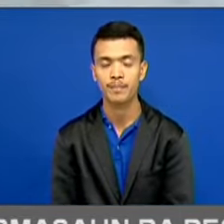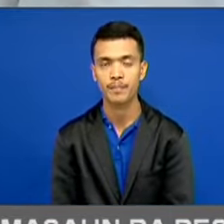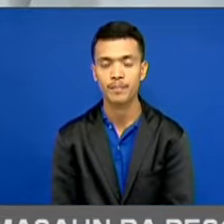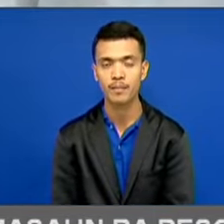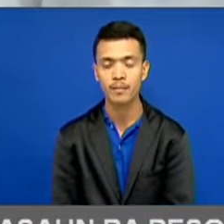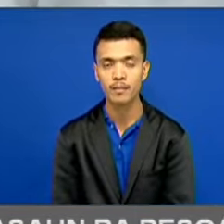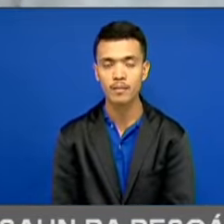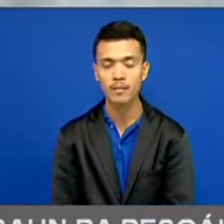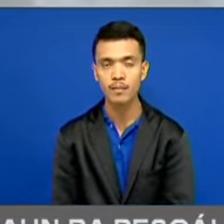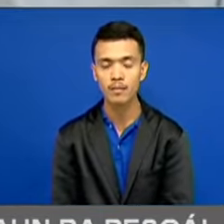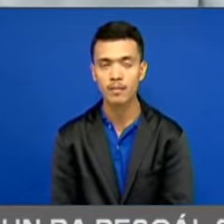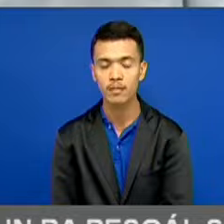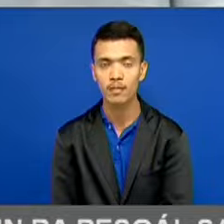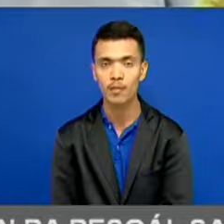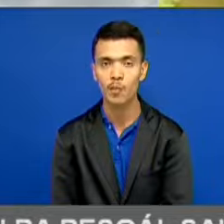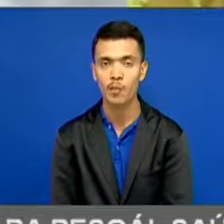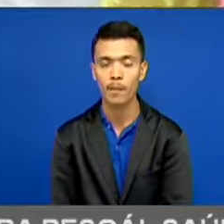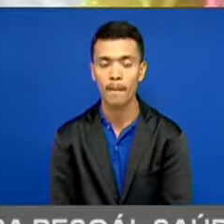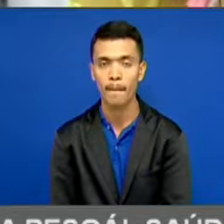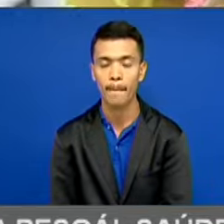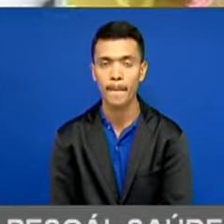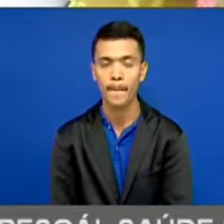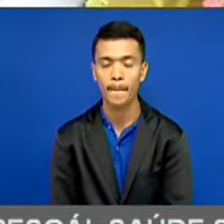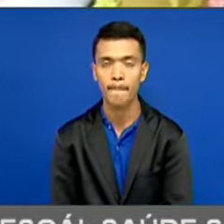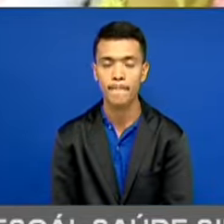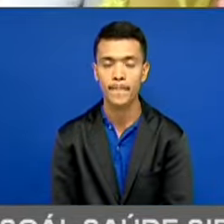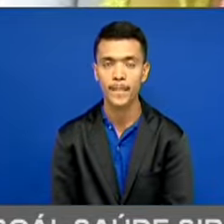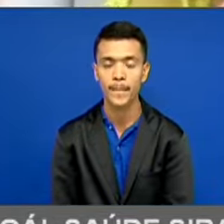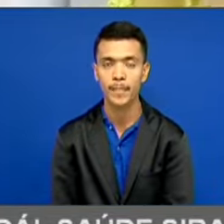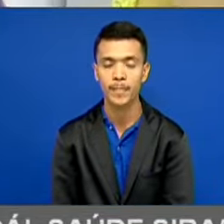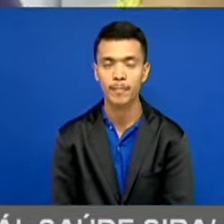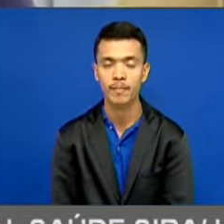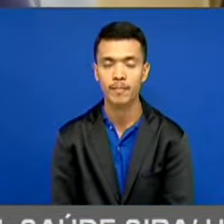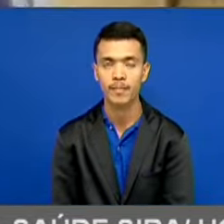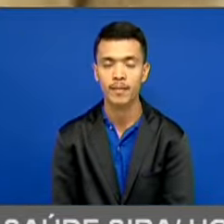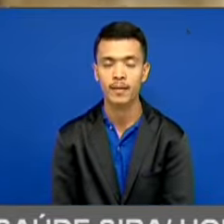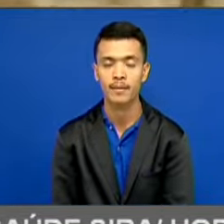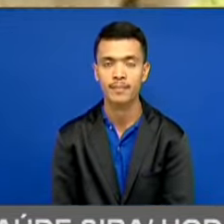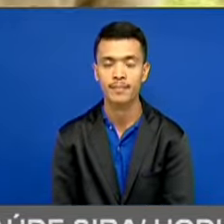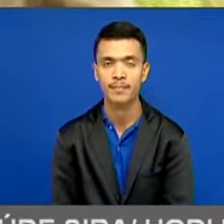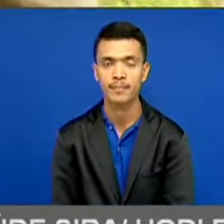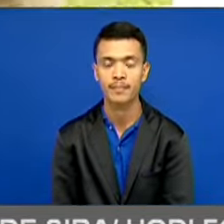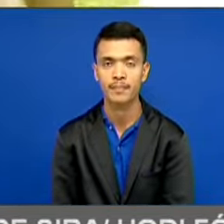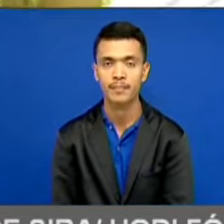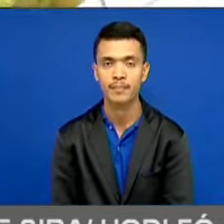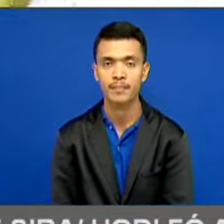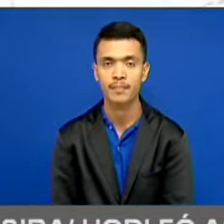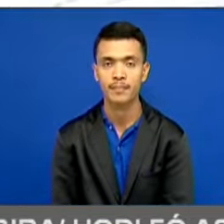Manuel Alves no vira de Carvalho entrega higas ba estúdio central kai colegio ou de acompanha informação sercelo tu irmai.